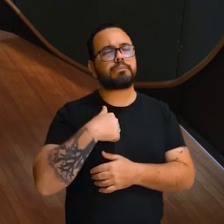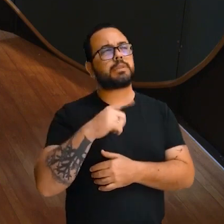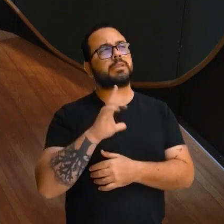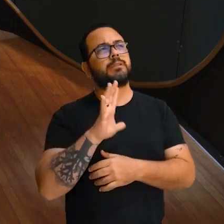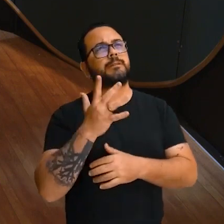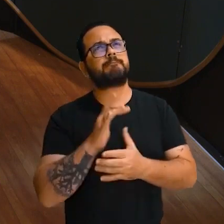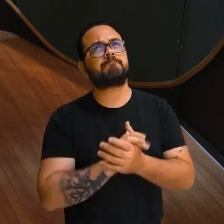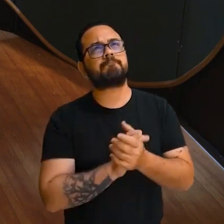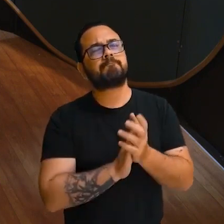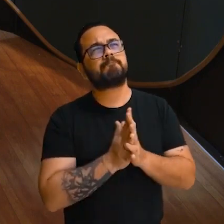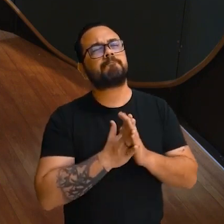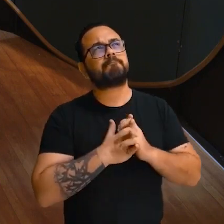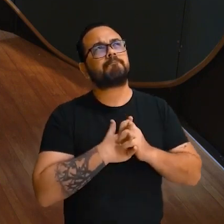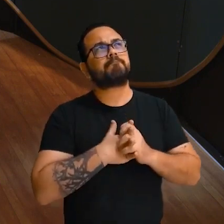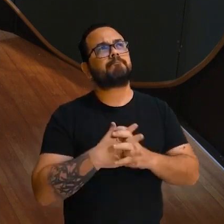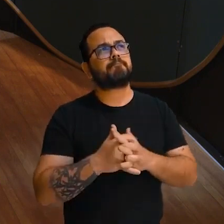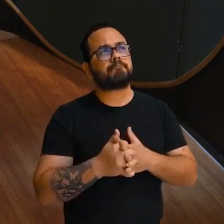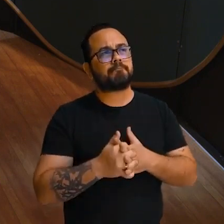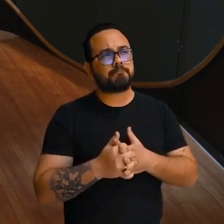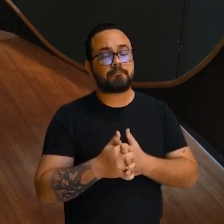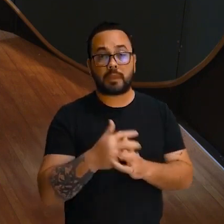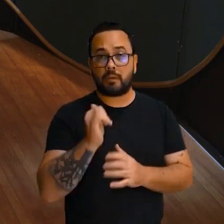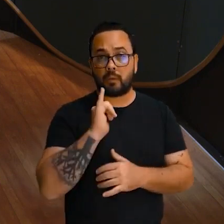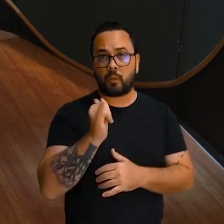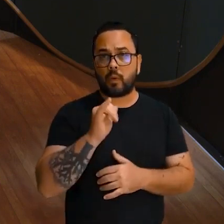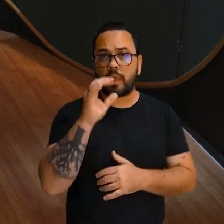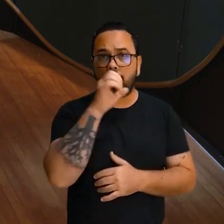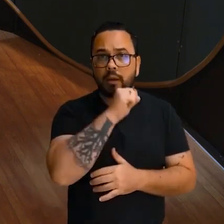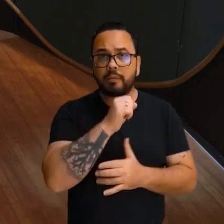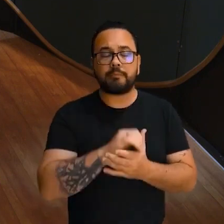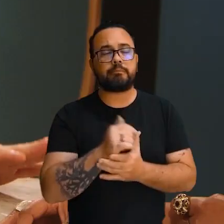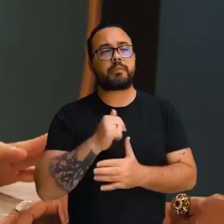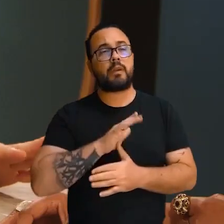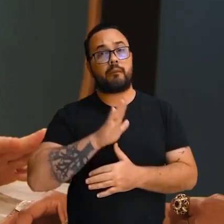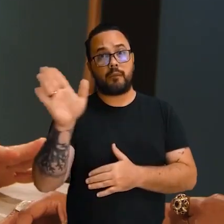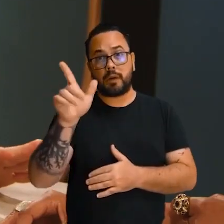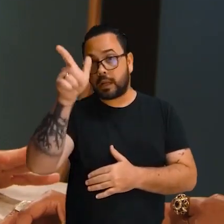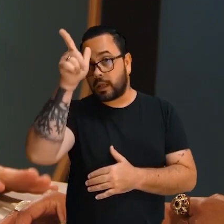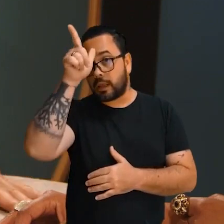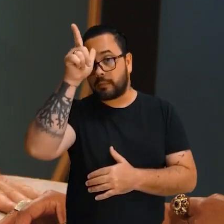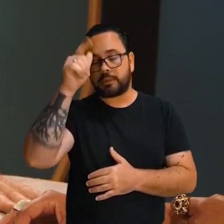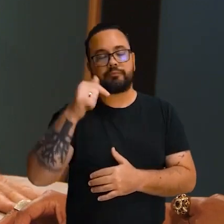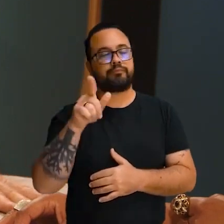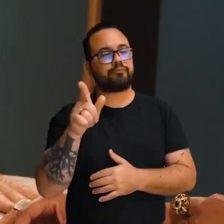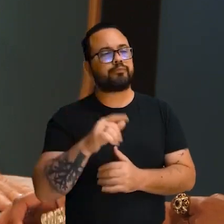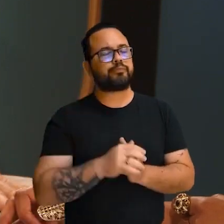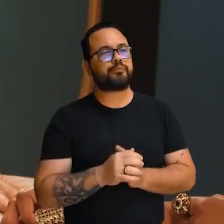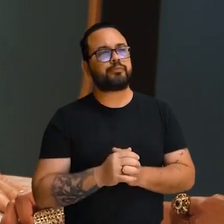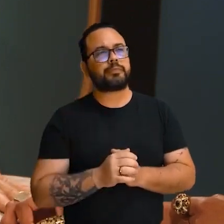foi... Vou contar essa história rapidinho. Claro, fui na Alemanha com o Santo Ângelo.